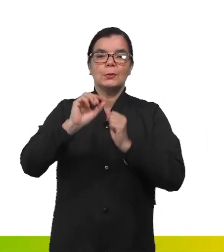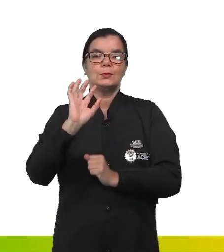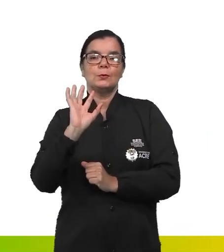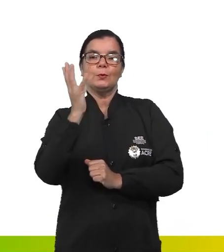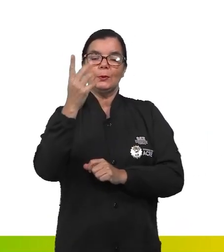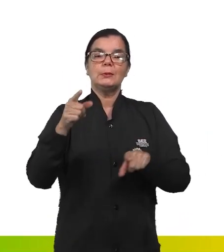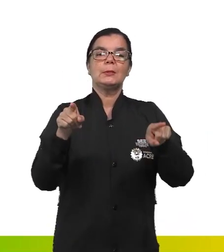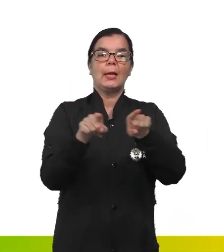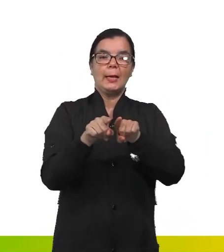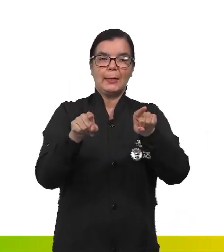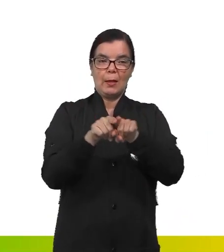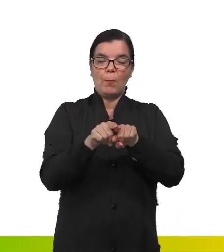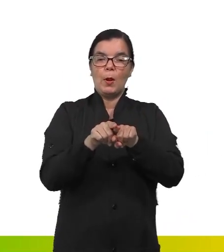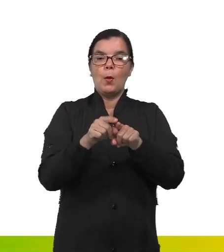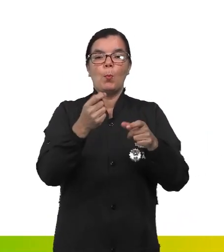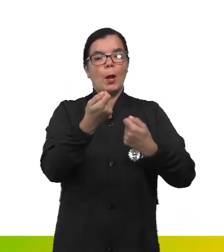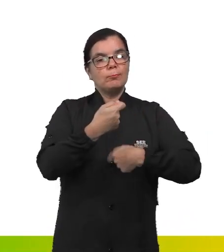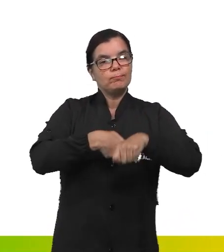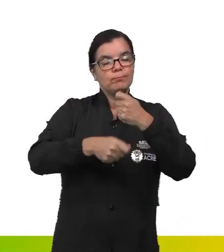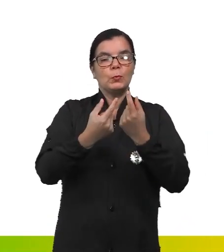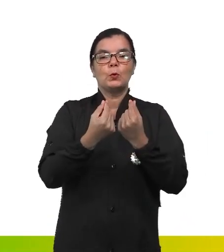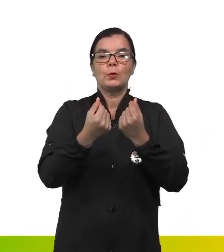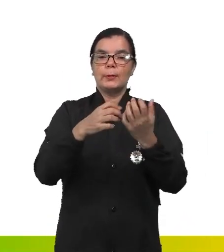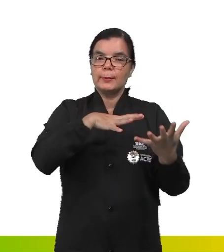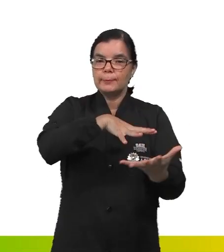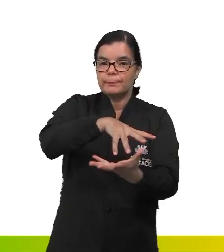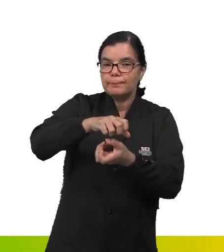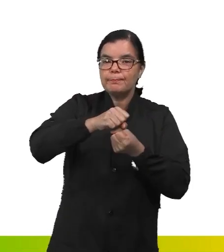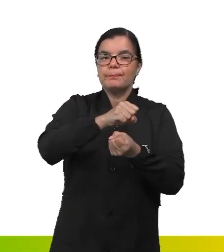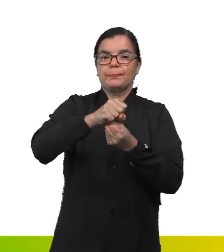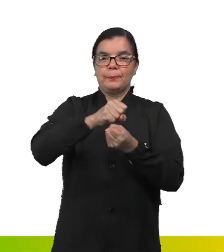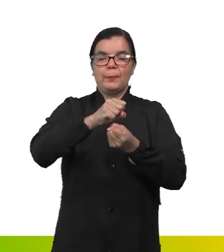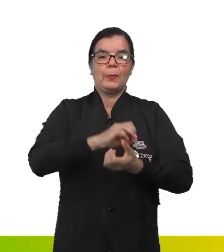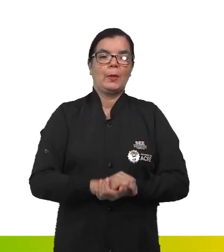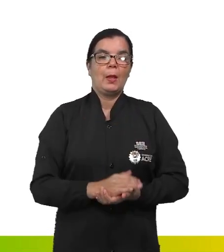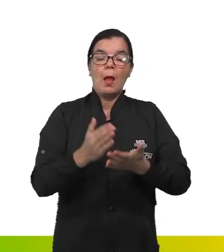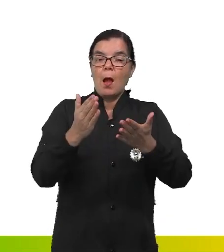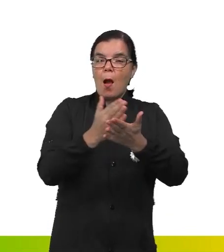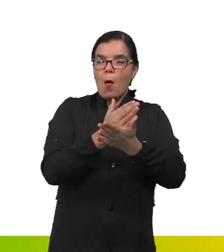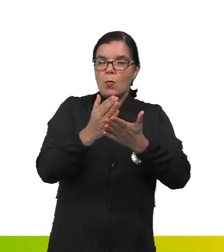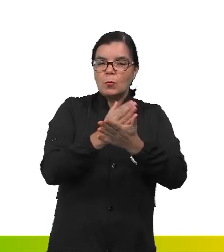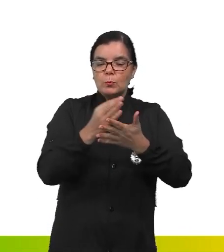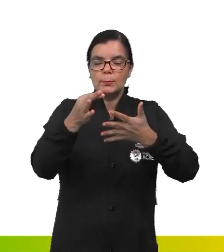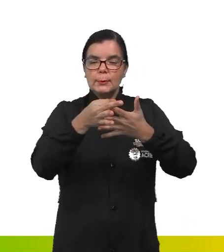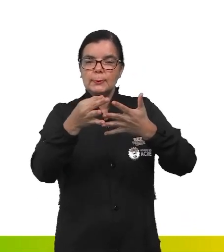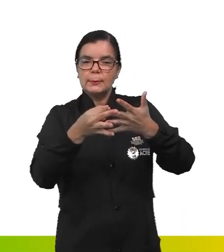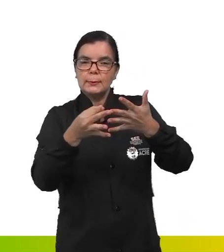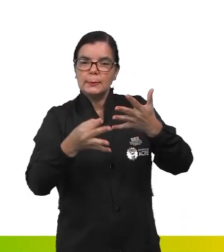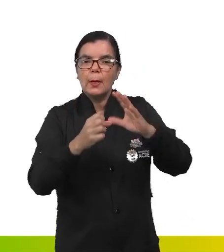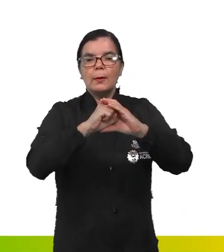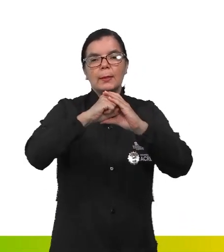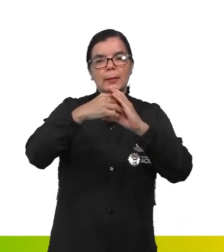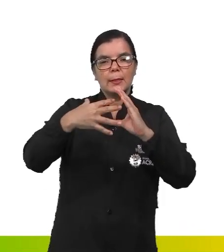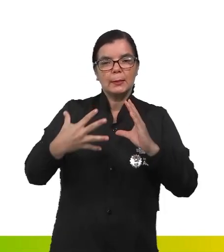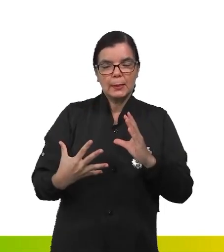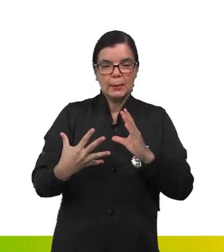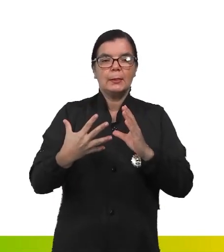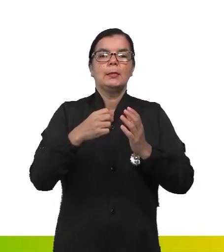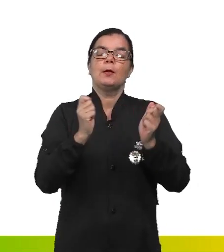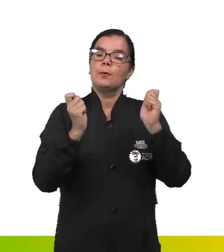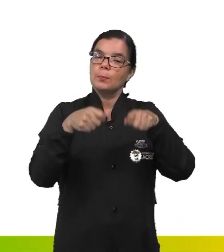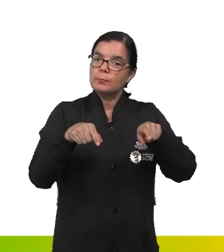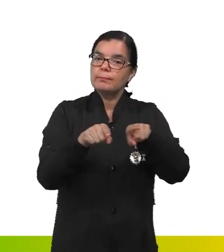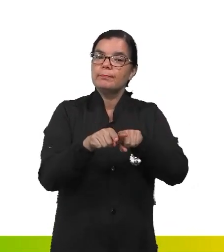também promover uma economia sustentável. Algumas principais características, tá? Que a gente